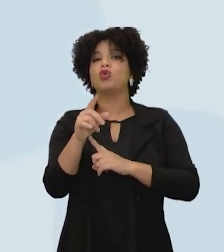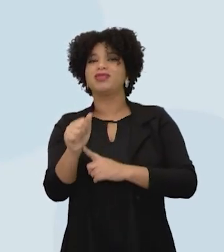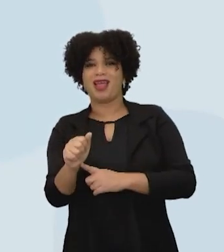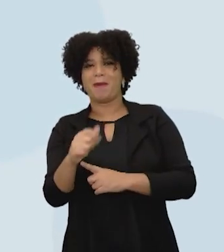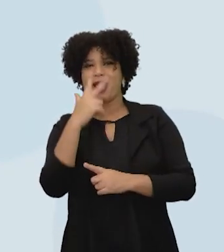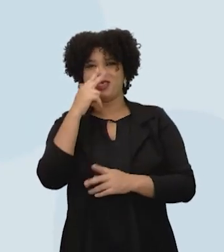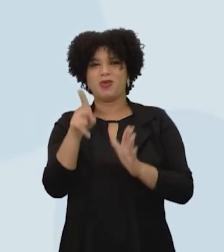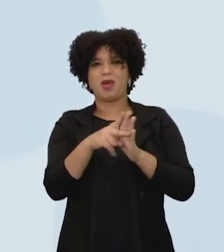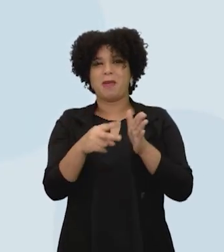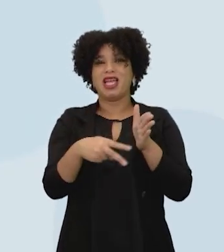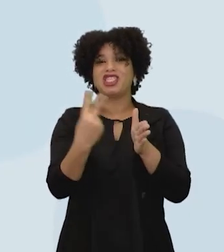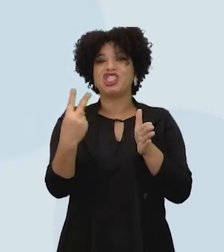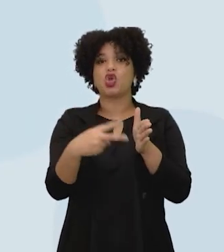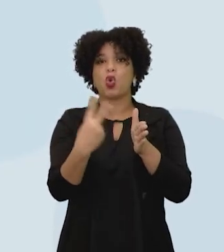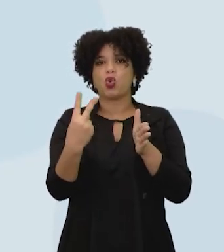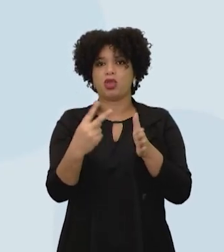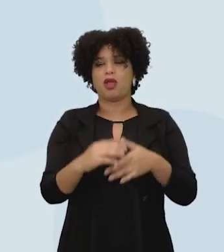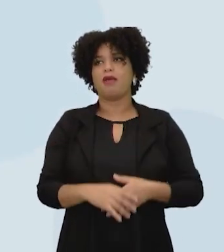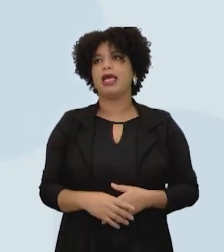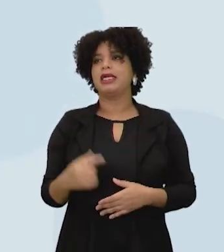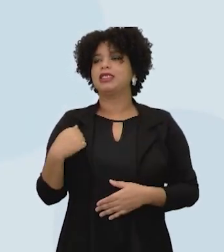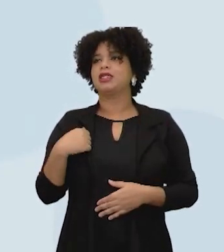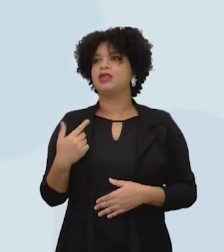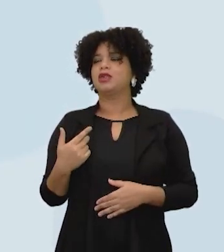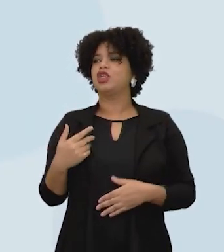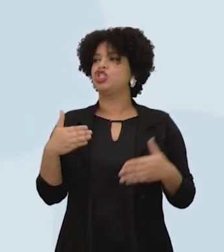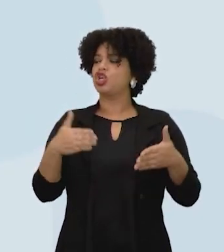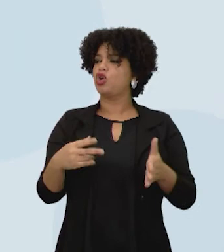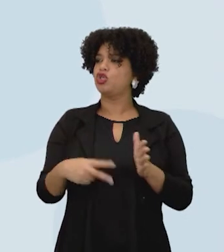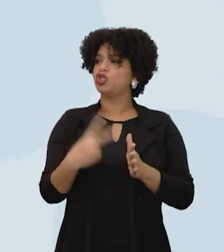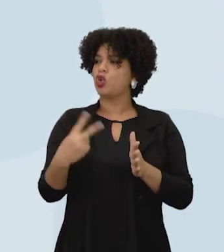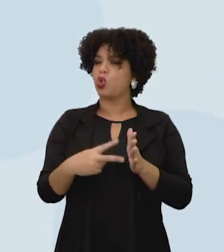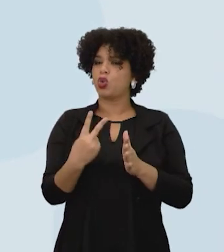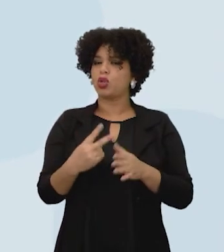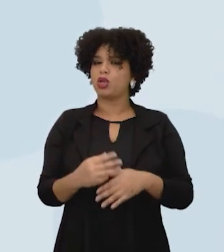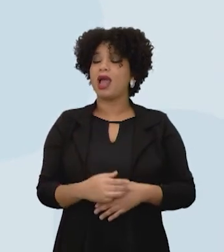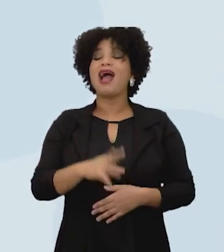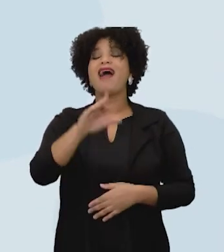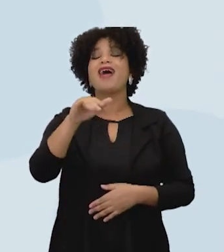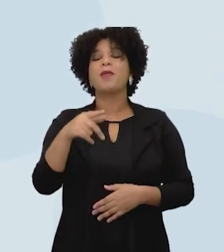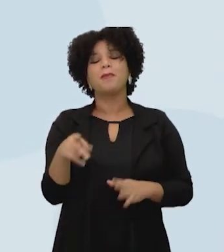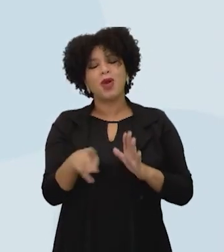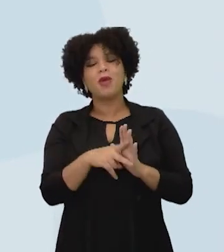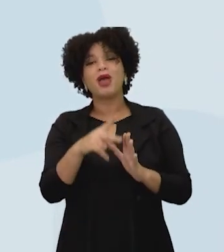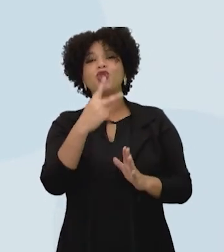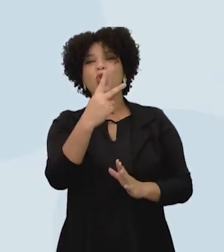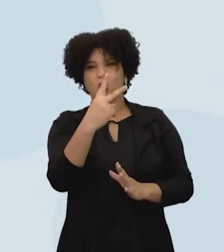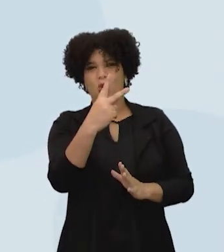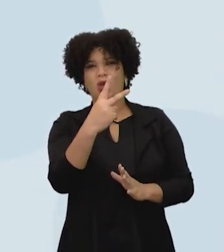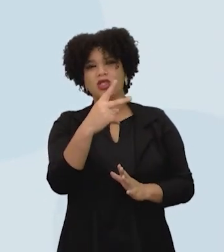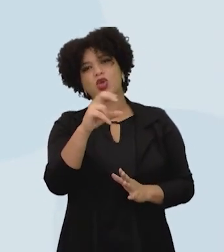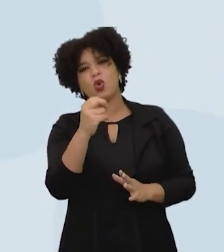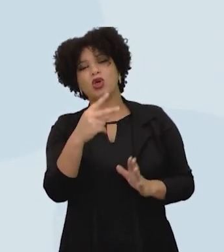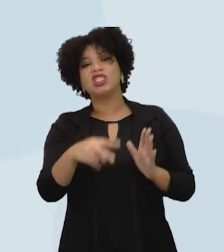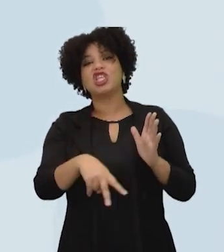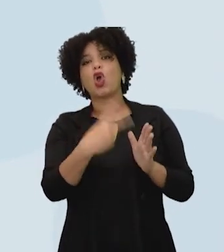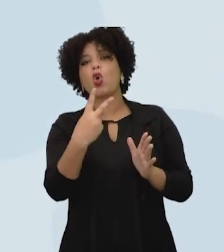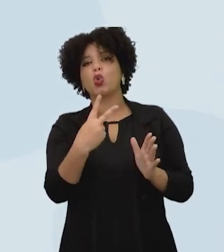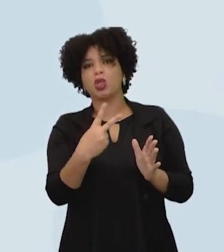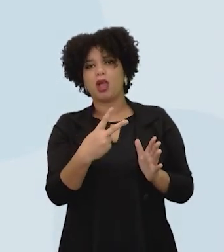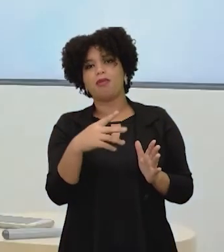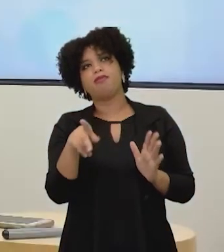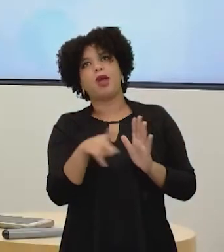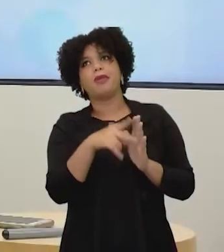Segundo. Eu cheguei em segunda. Segunda? Voltaram a segunda mão de tinta nessa parede, né? Aí a gente vai colocando demão de tinta,